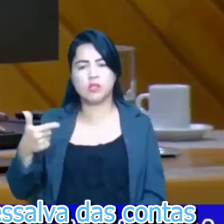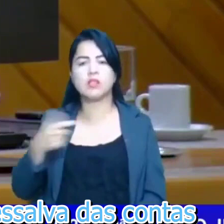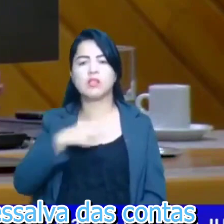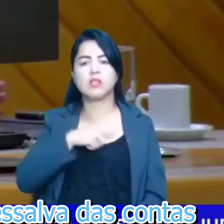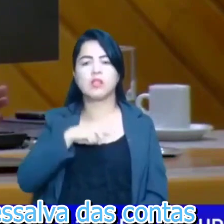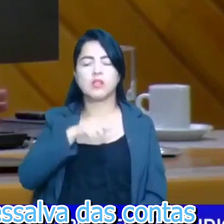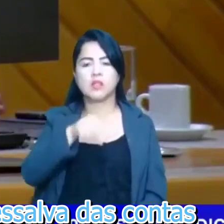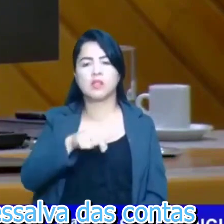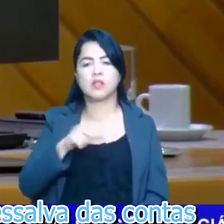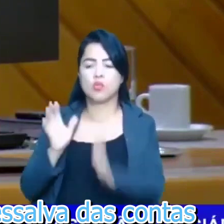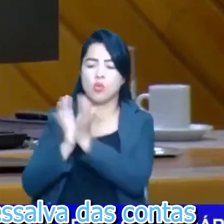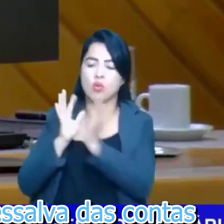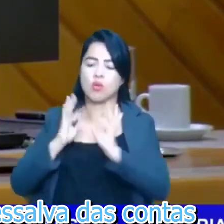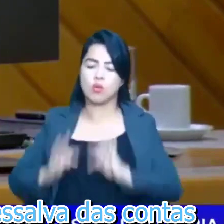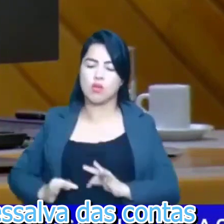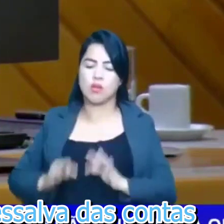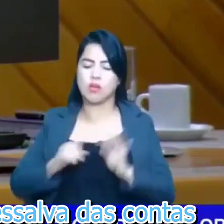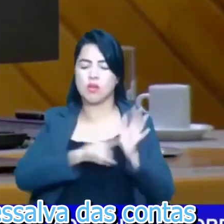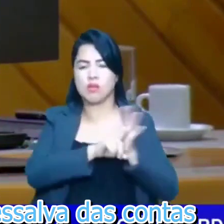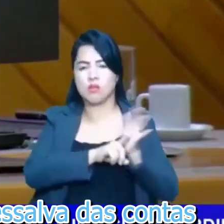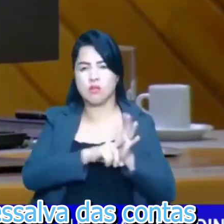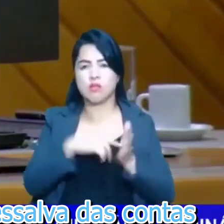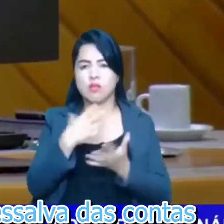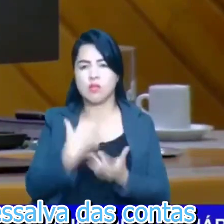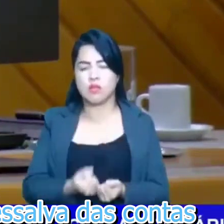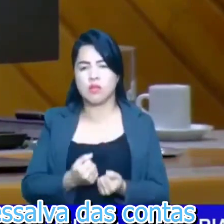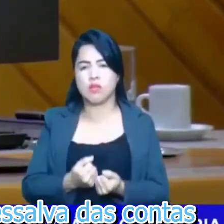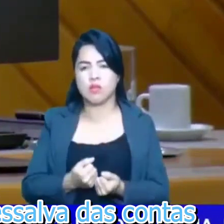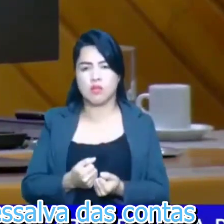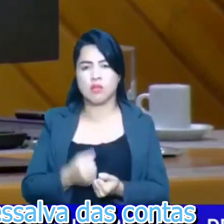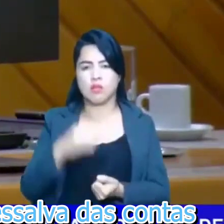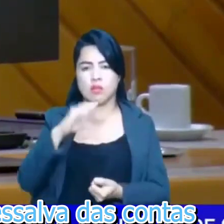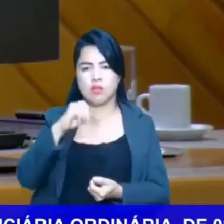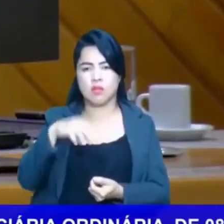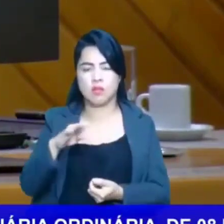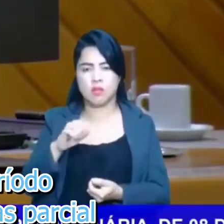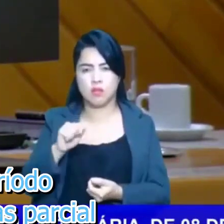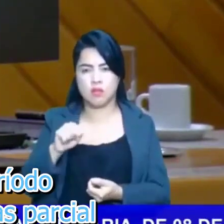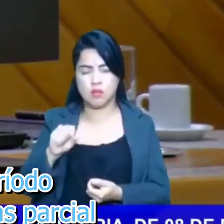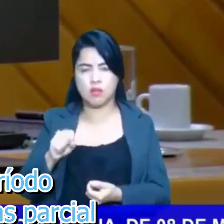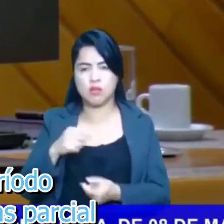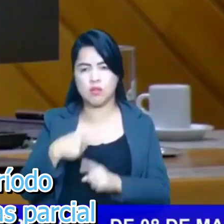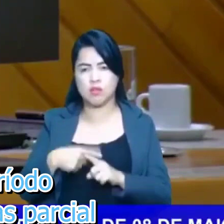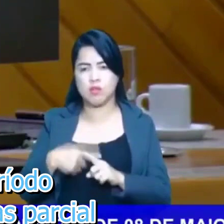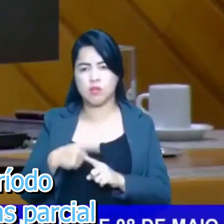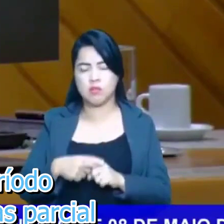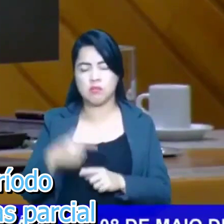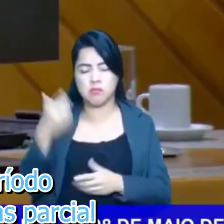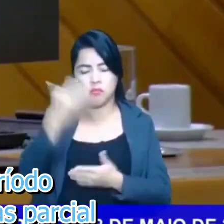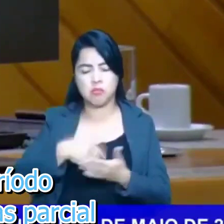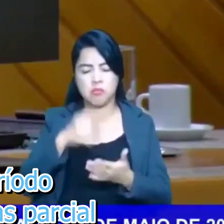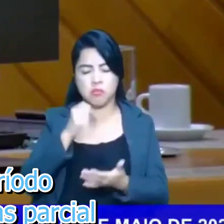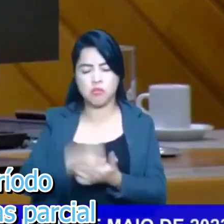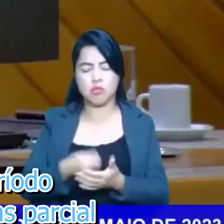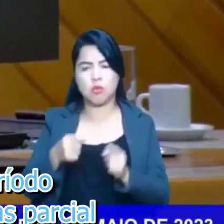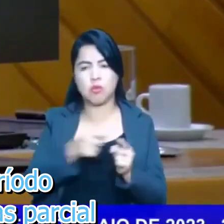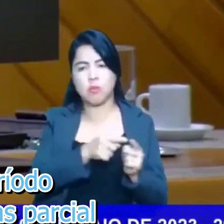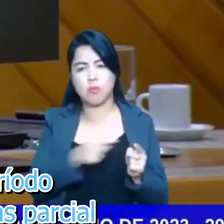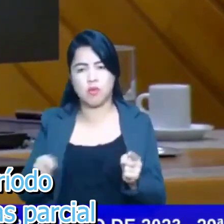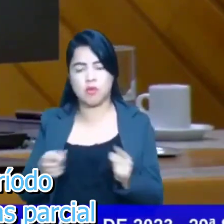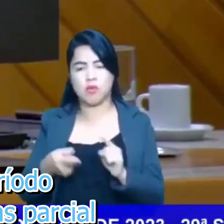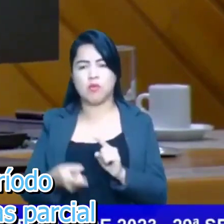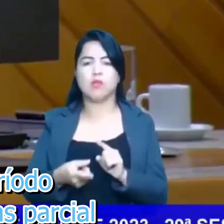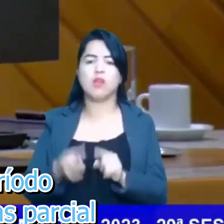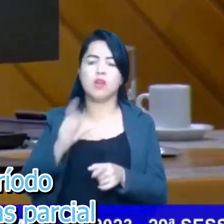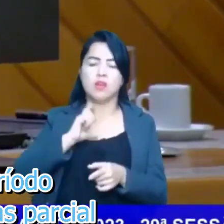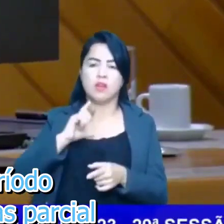devida instrução do NACEP, sugeriu aprovação com ressalva das contas em razão da existência de gastos realizados em período anterior